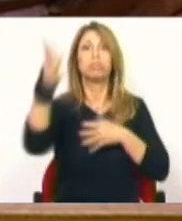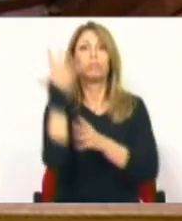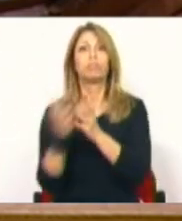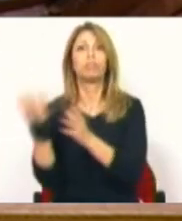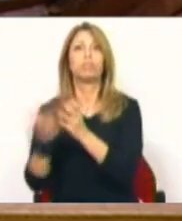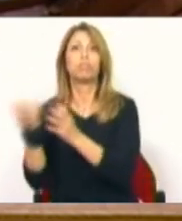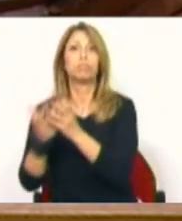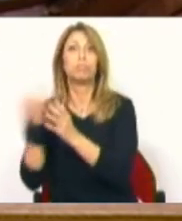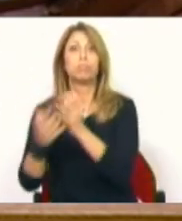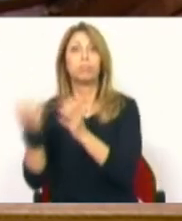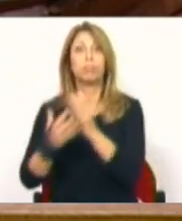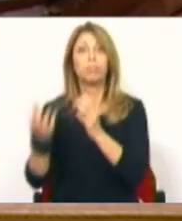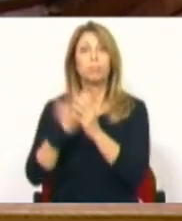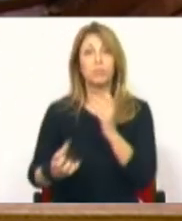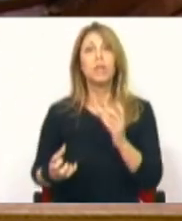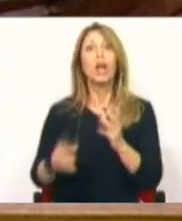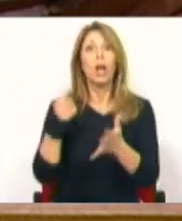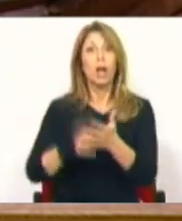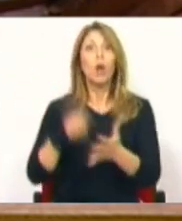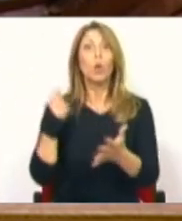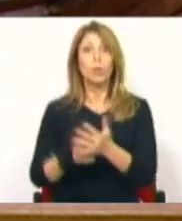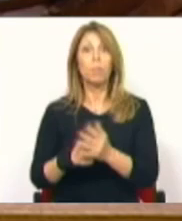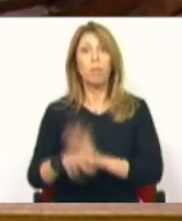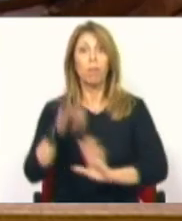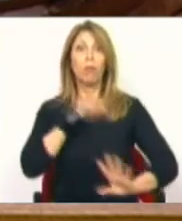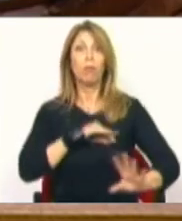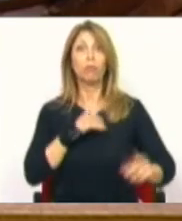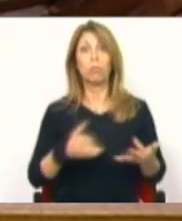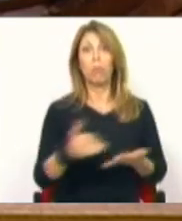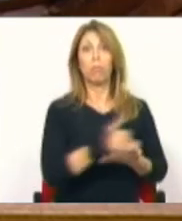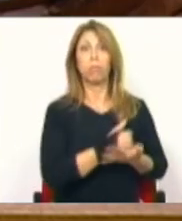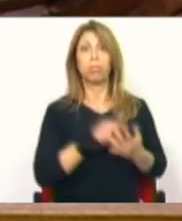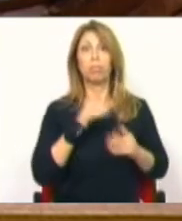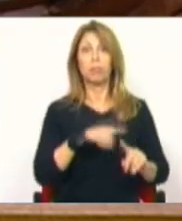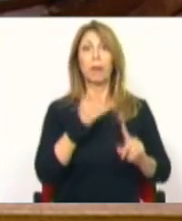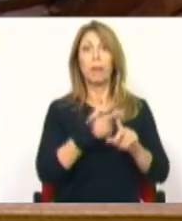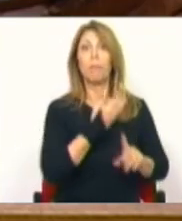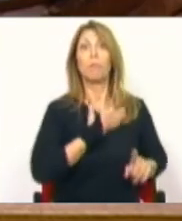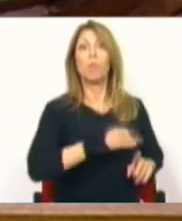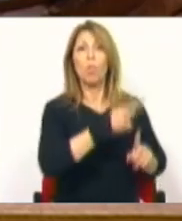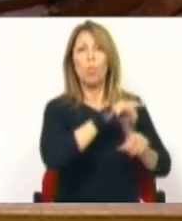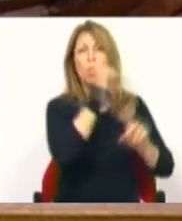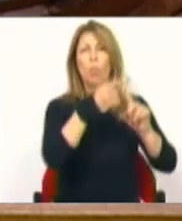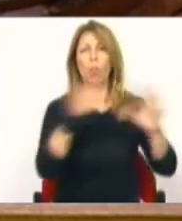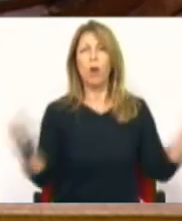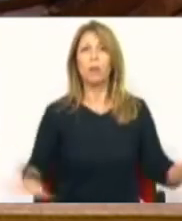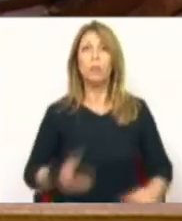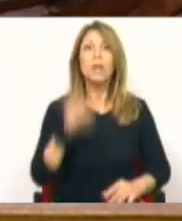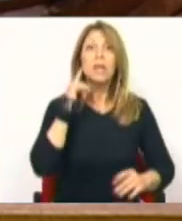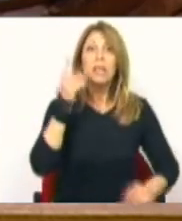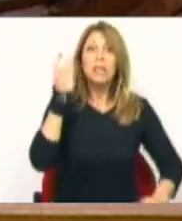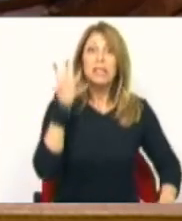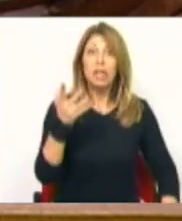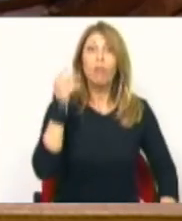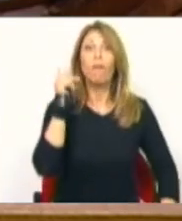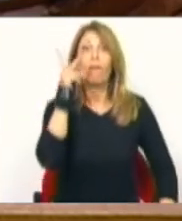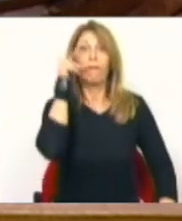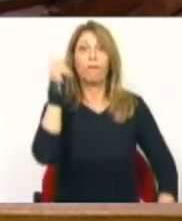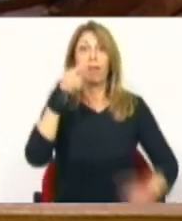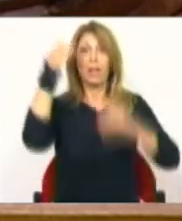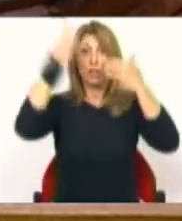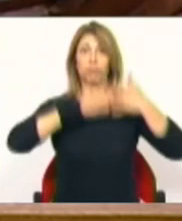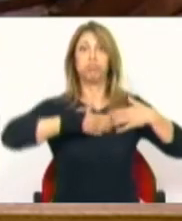Santos arrecada para si em cada ano. 5 vidas inteiras de trabalho, 226 anos